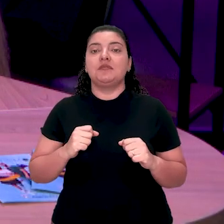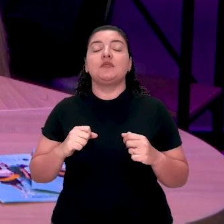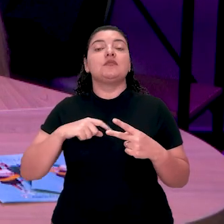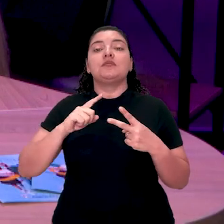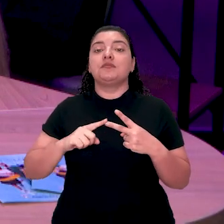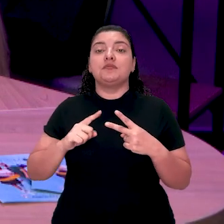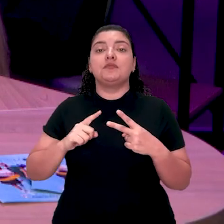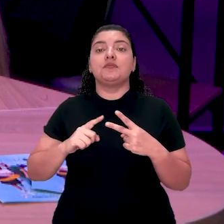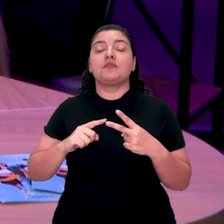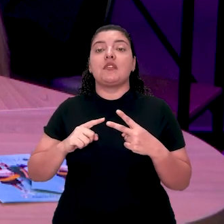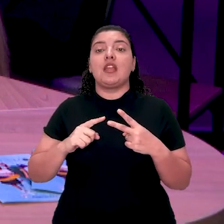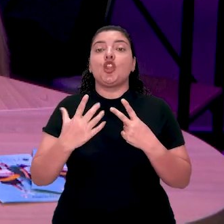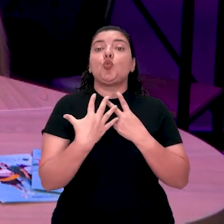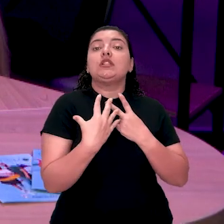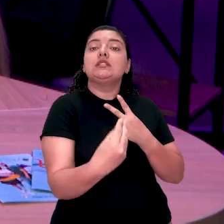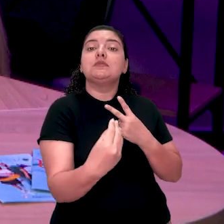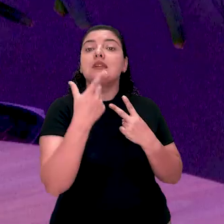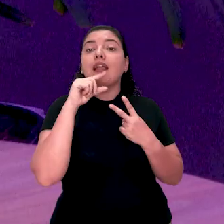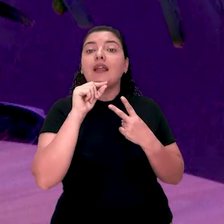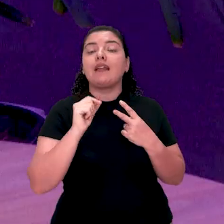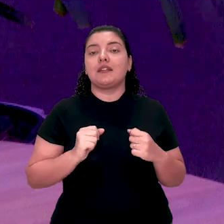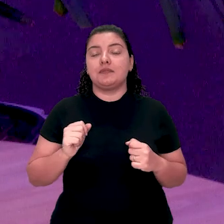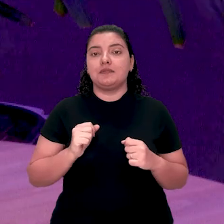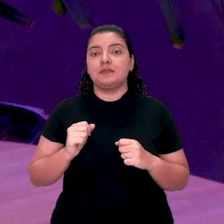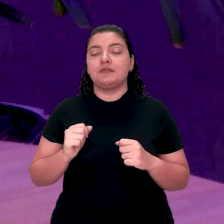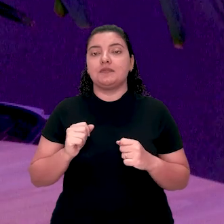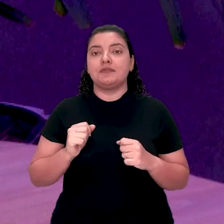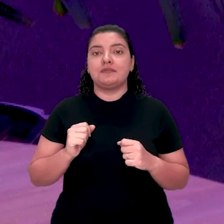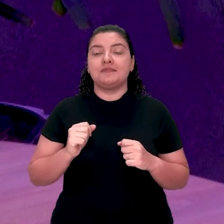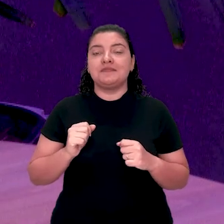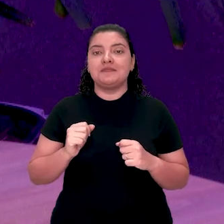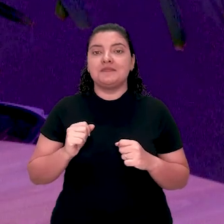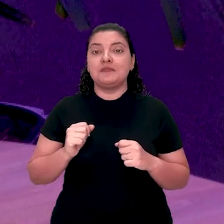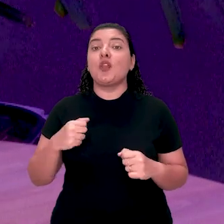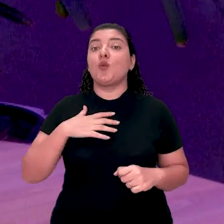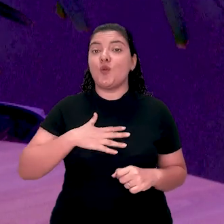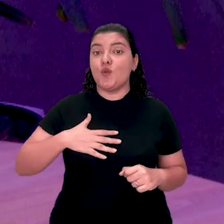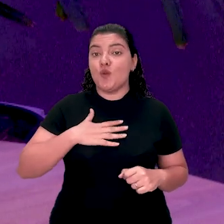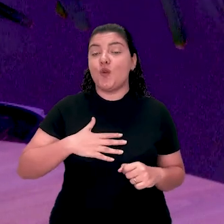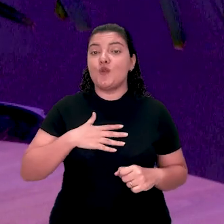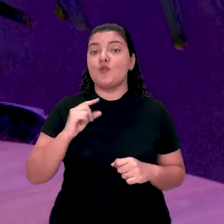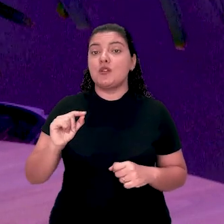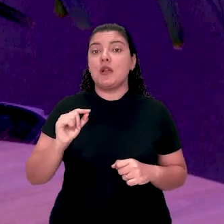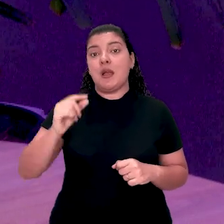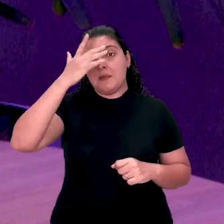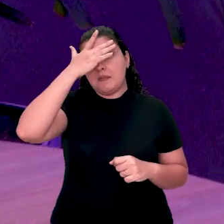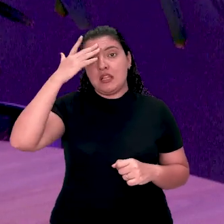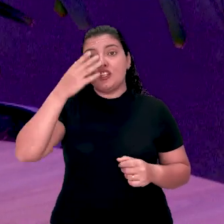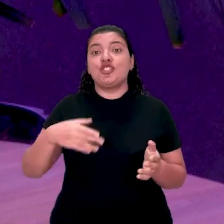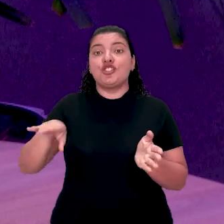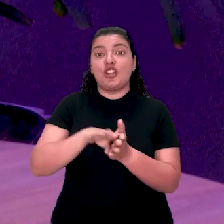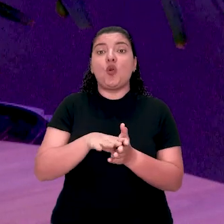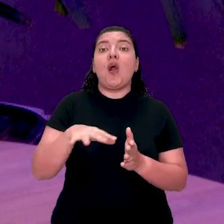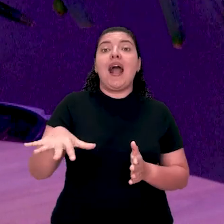quer que te inspire com a sua história? Quem eu quero inspirar? Eu gostaria de inspirar as pessoas que estão chegando